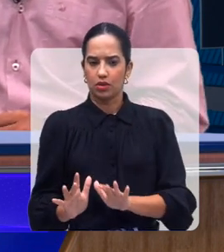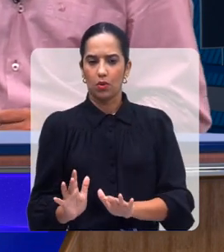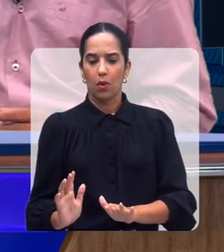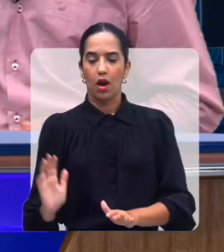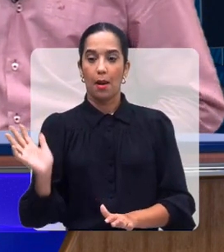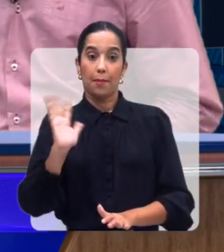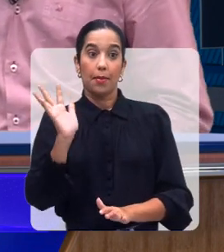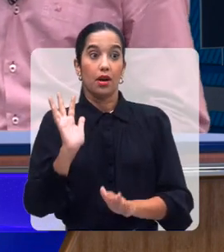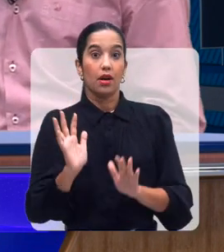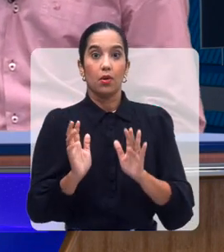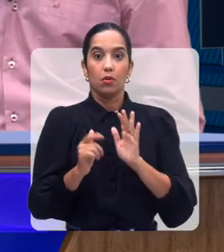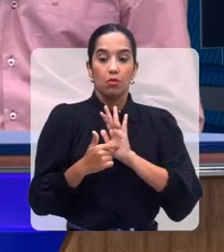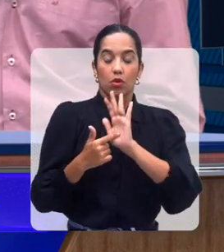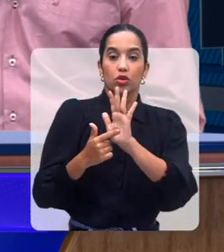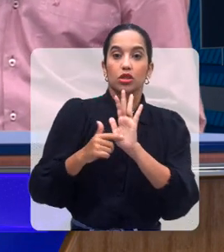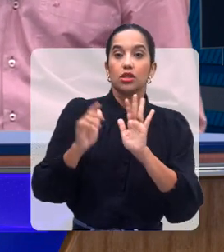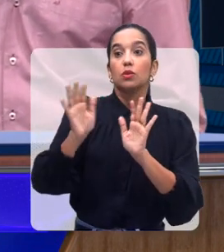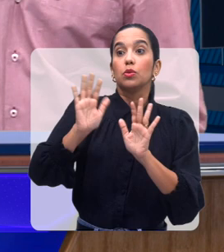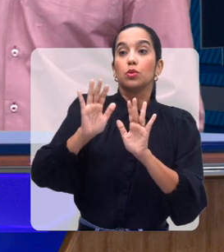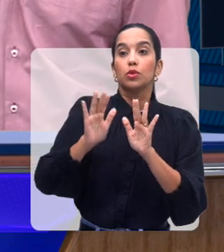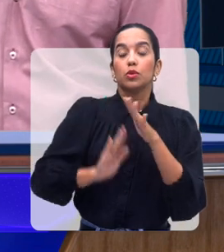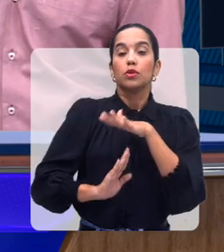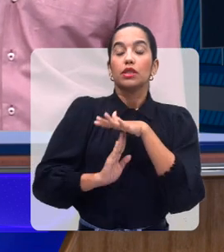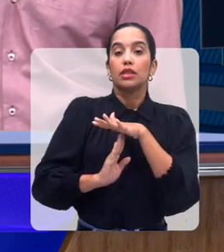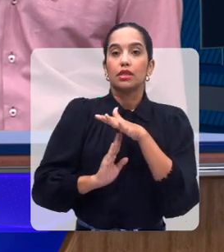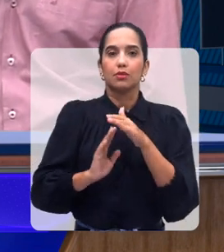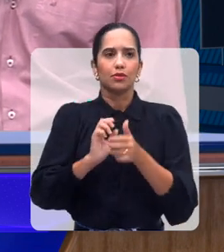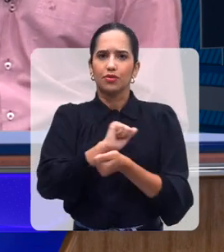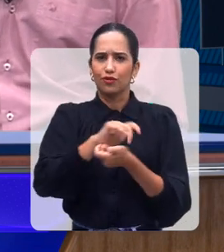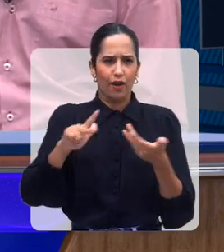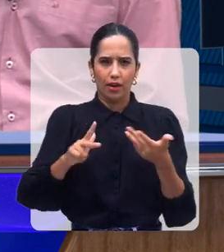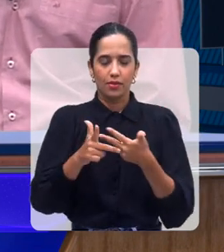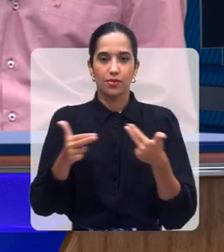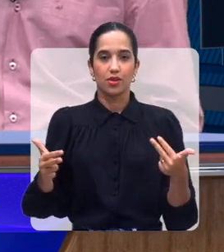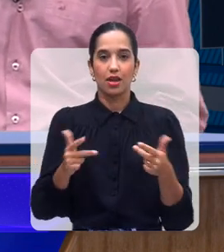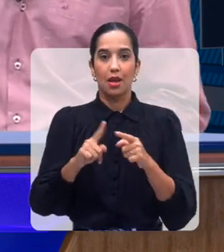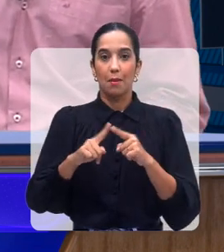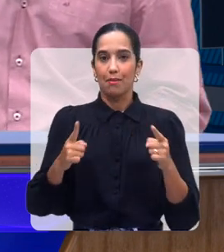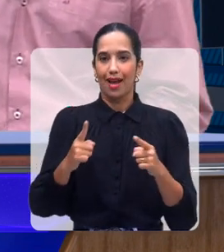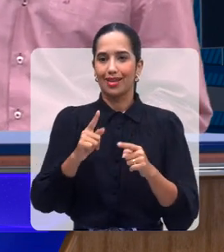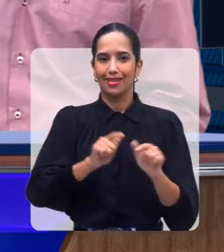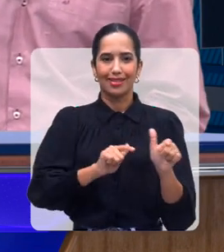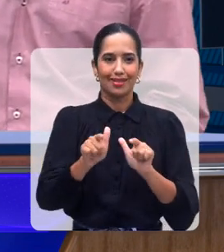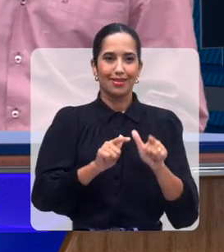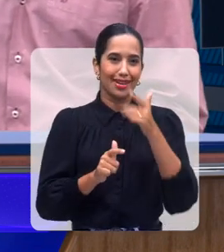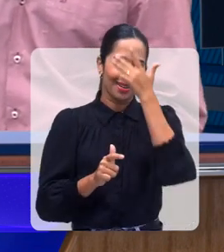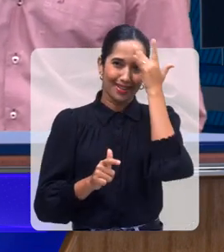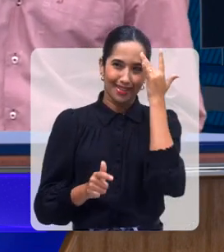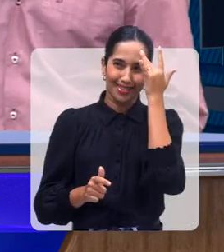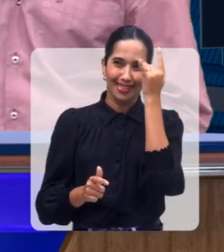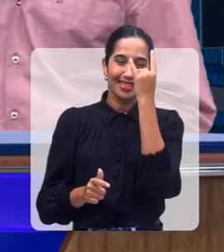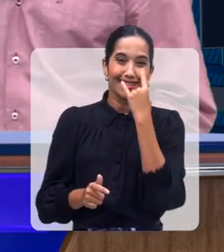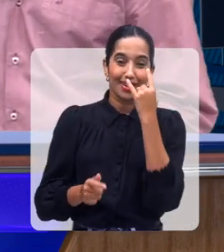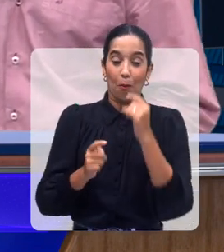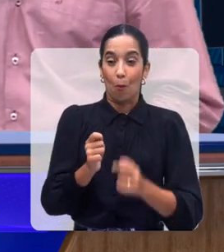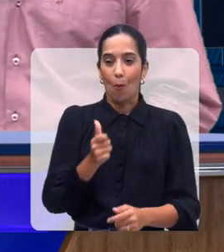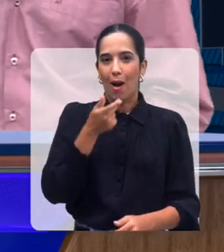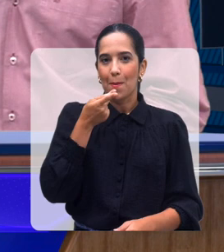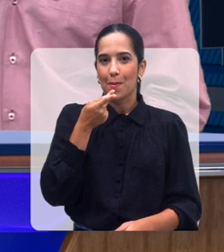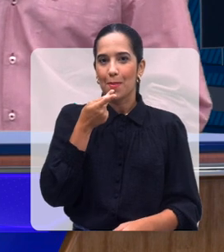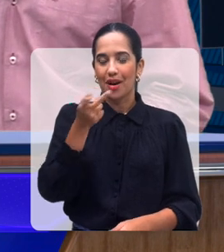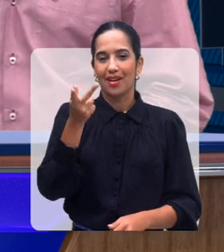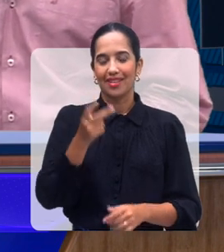uma identifica de algum jeito, e aí trabalhar com o filho da mãe, eu ia chamando o nome feio